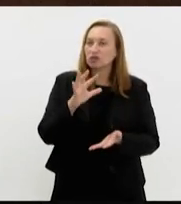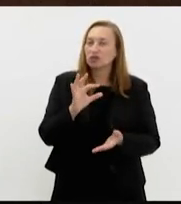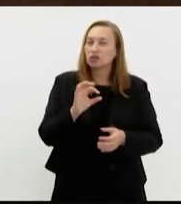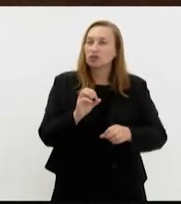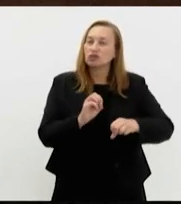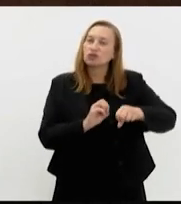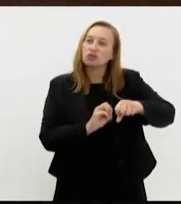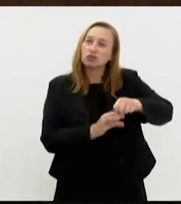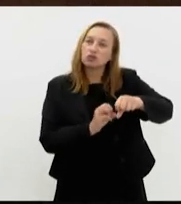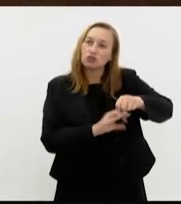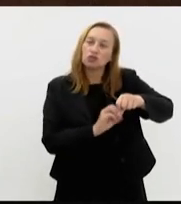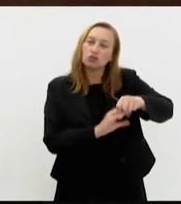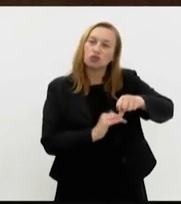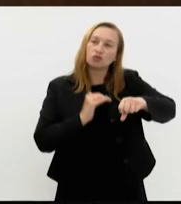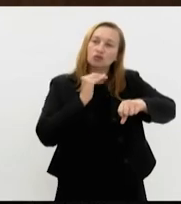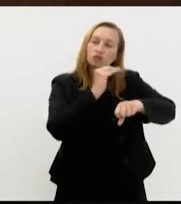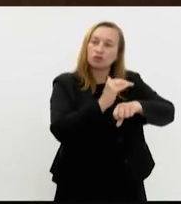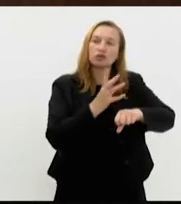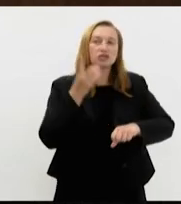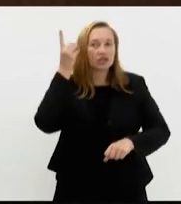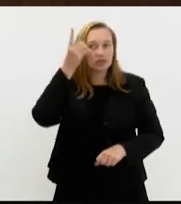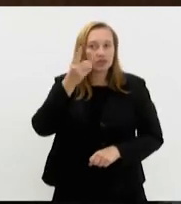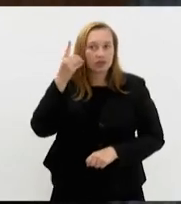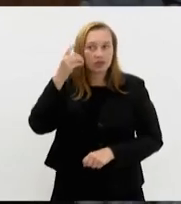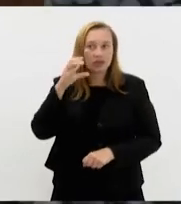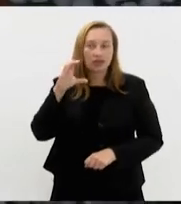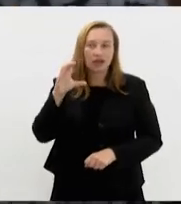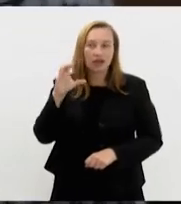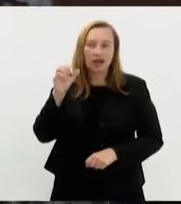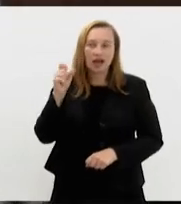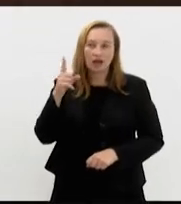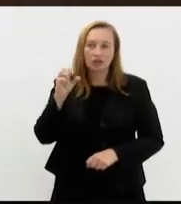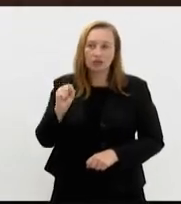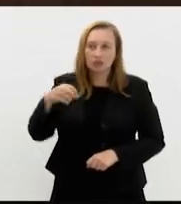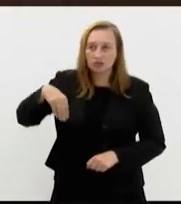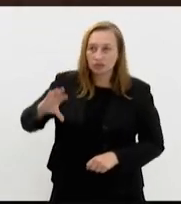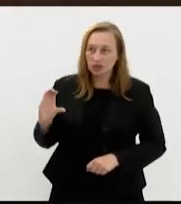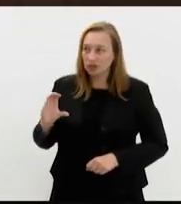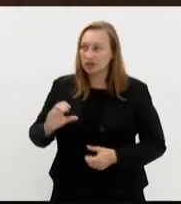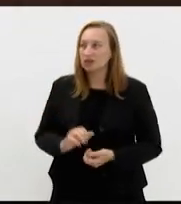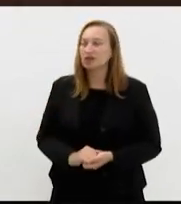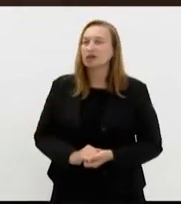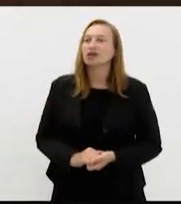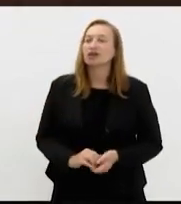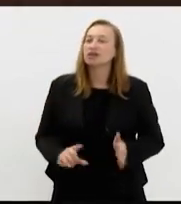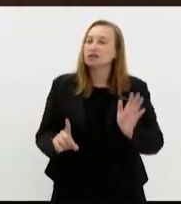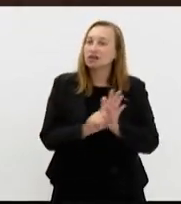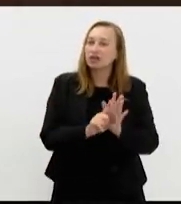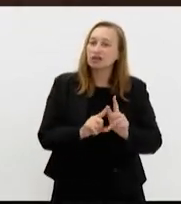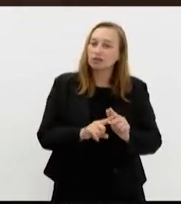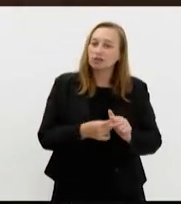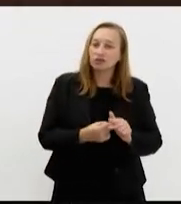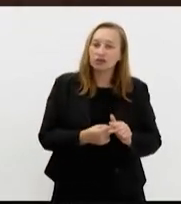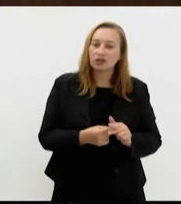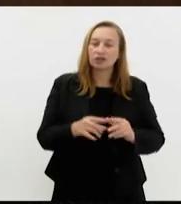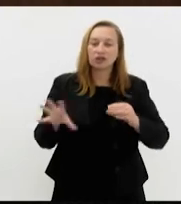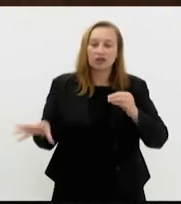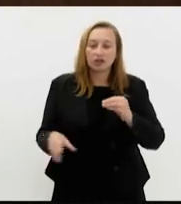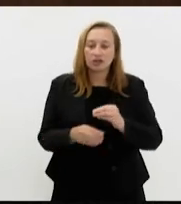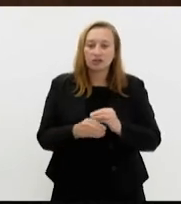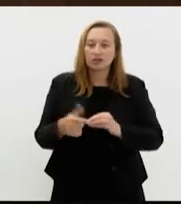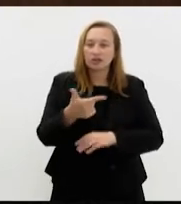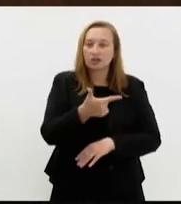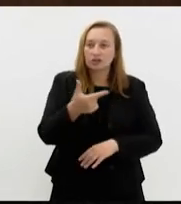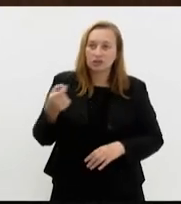Soberano, deputado Carlos Mink. Essa lei está modificando a Lei Complementar